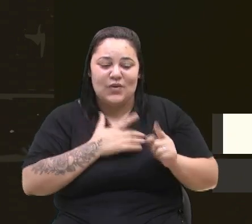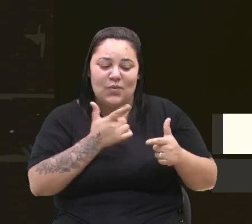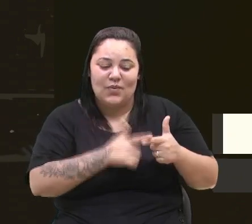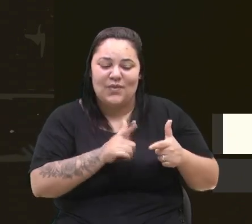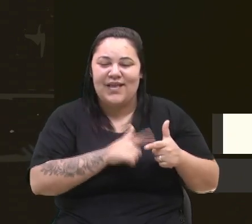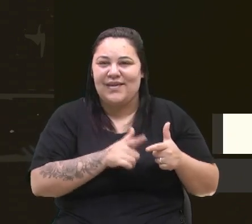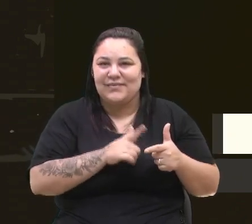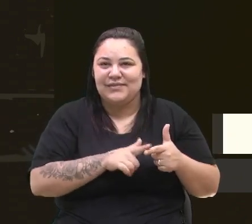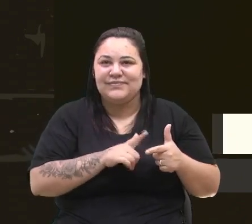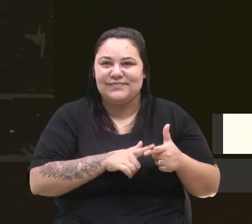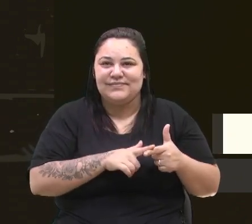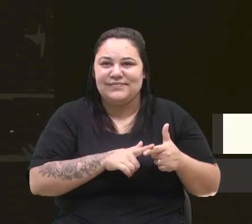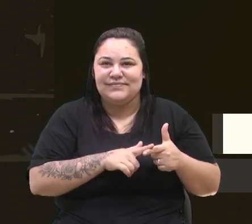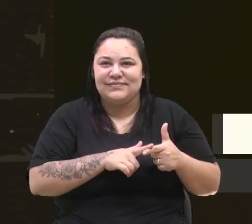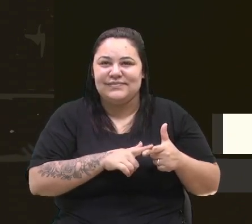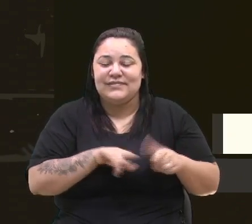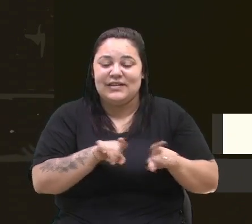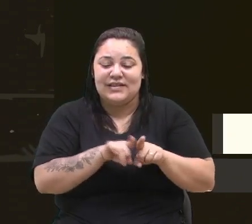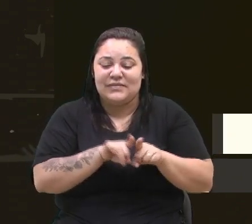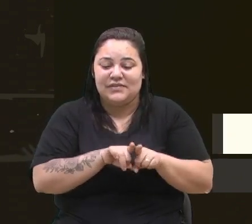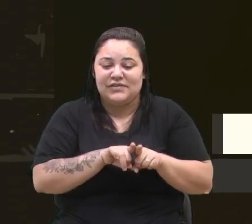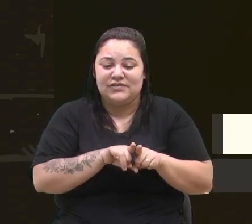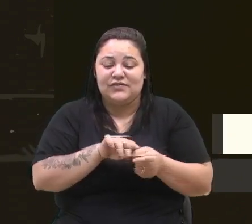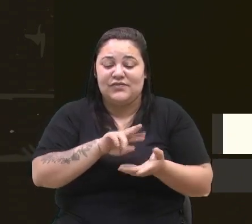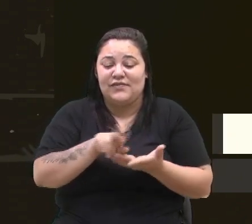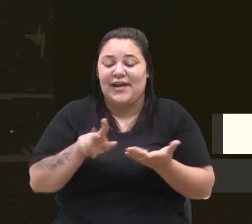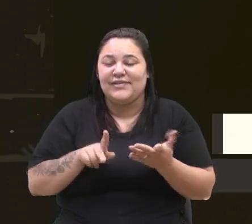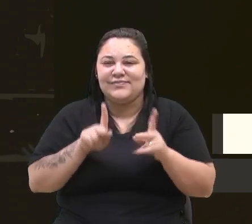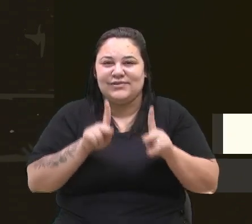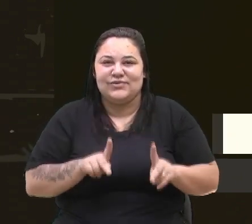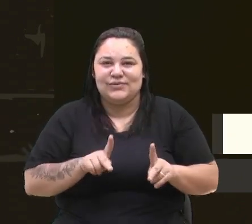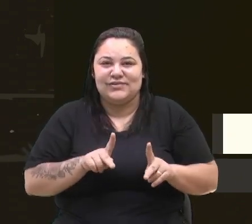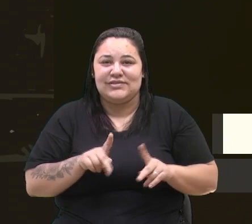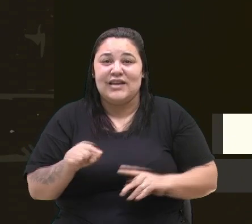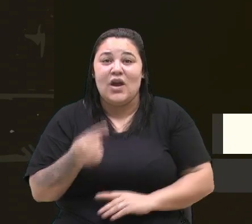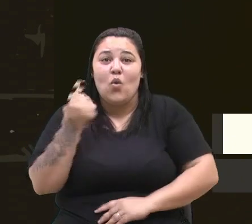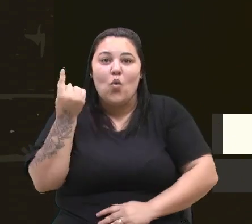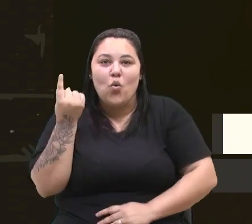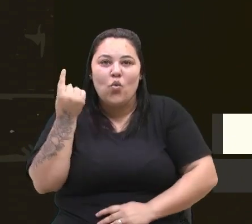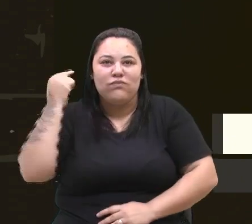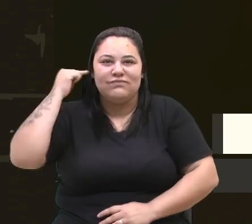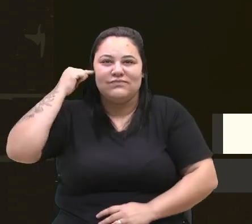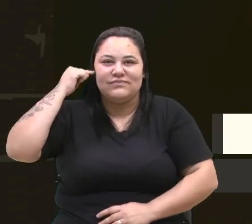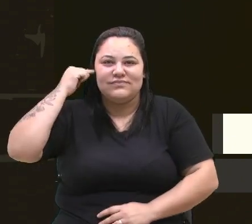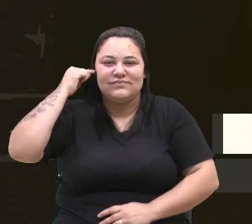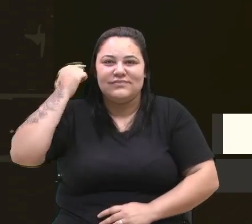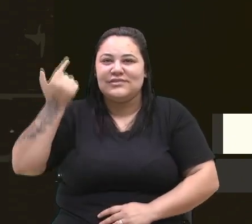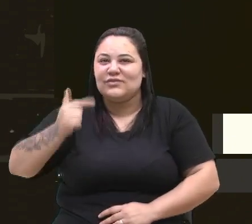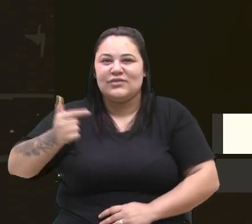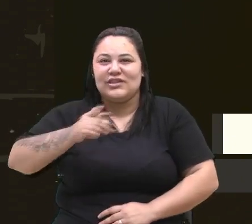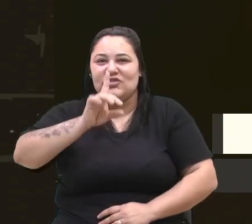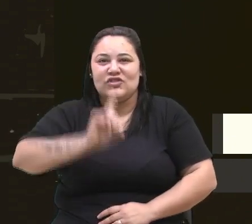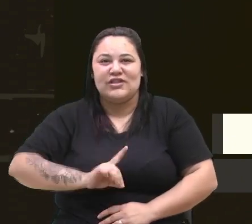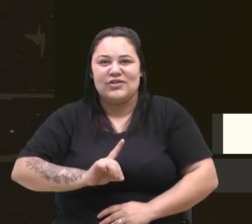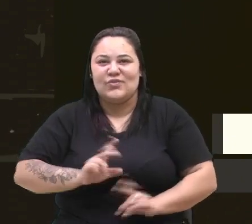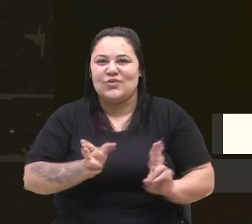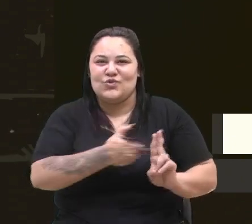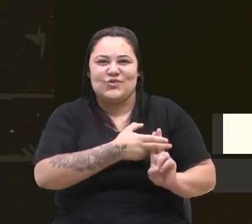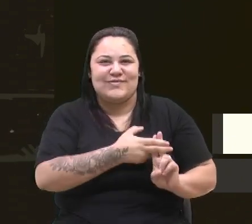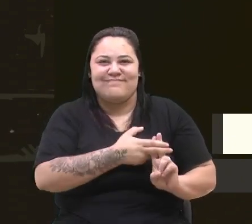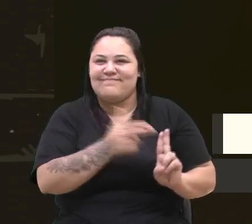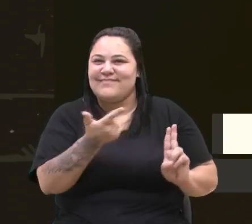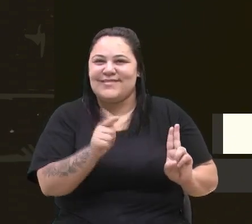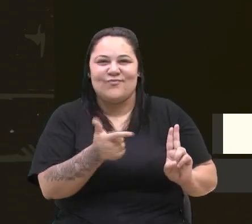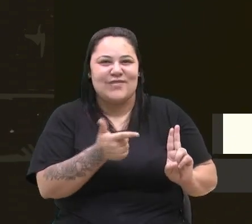unilateral, nós não temos direito pelo SUS. Então, eu acho que ali é uma batalha que nós poderíamos travar também